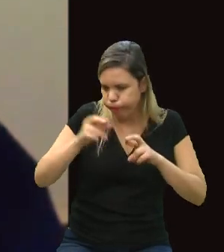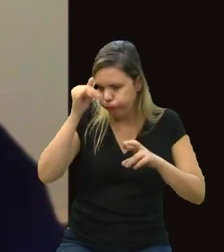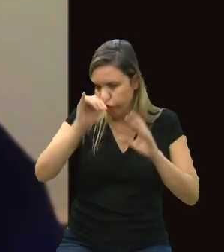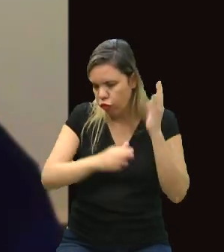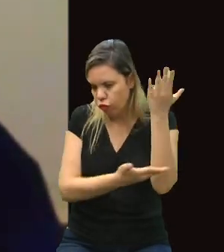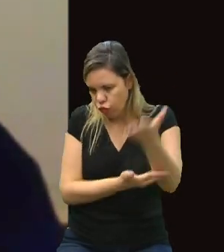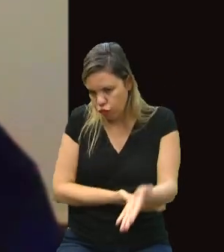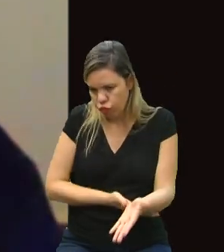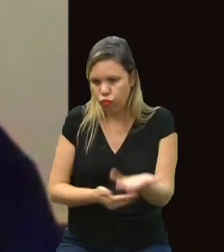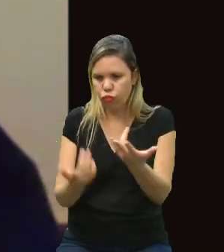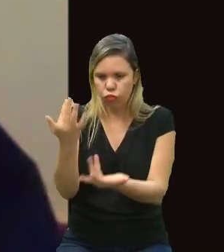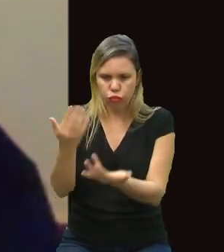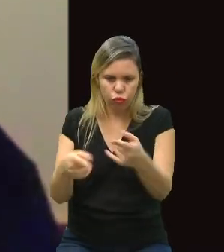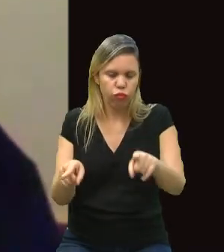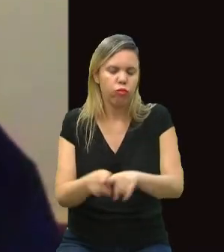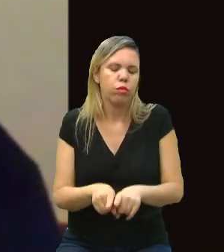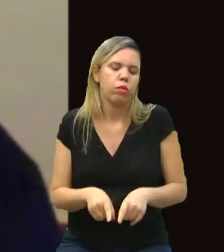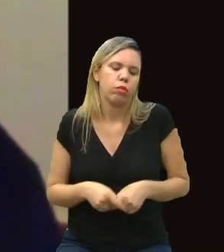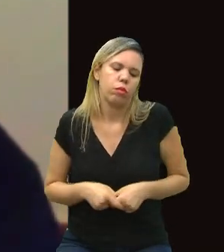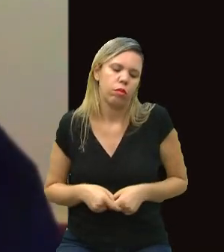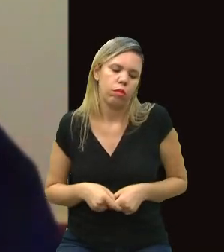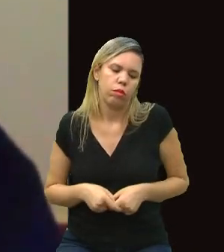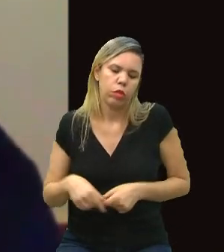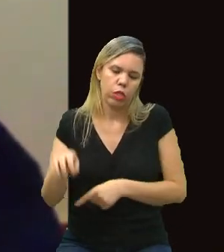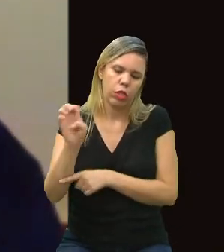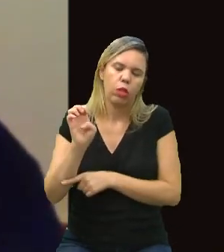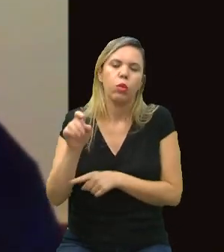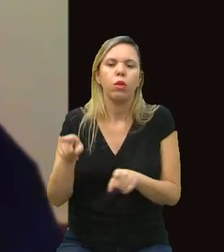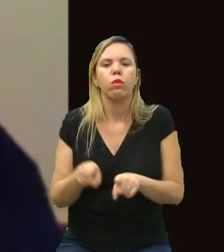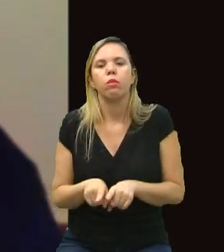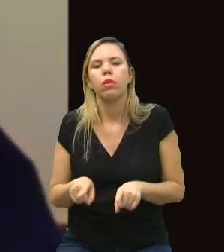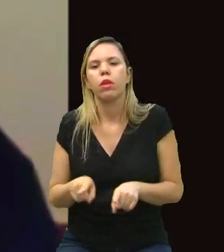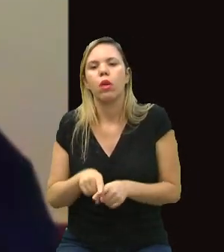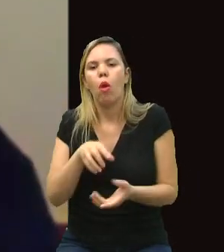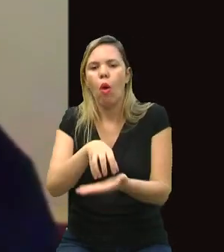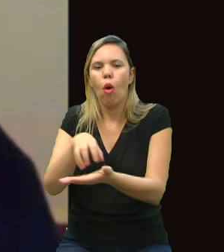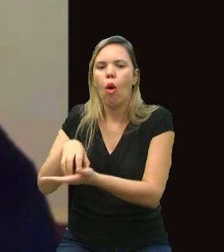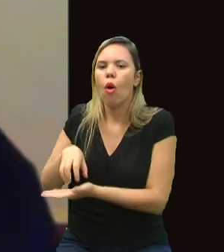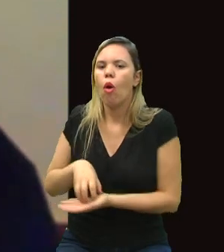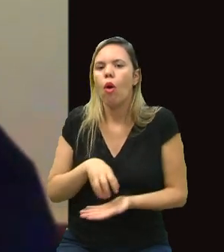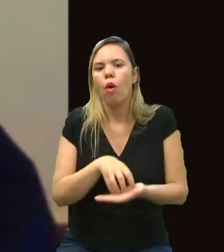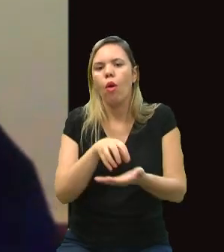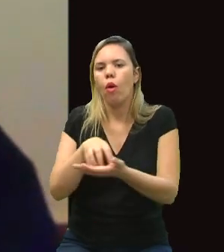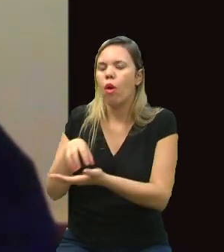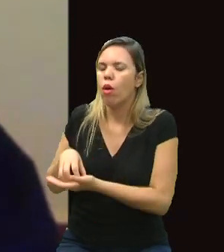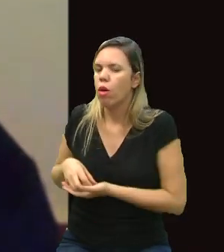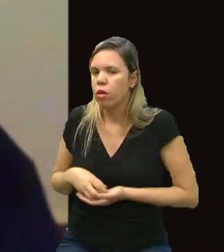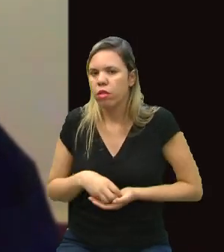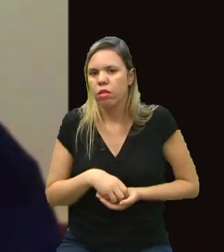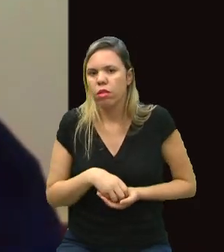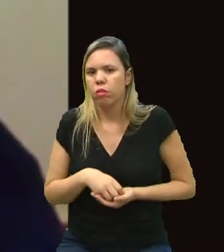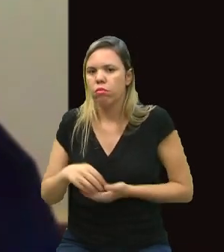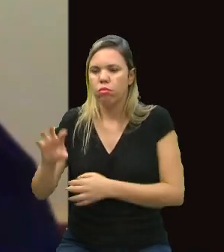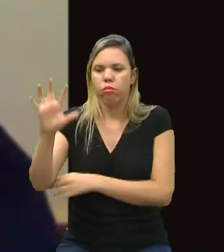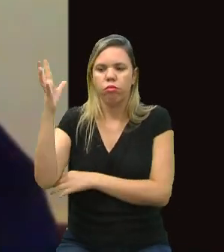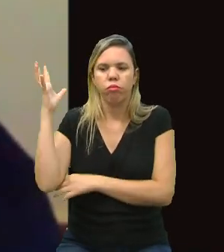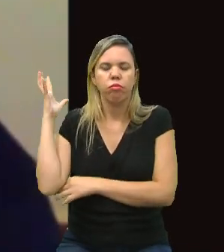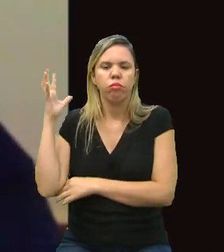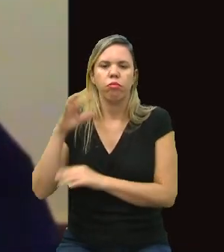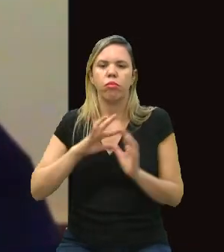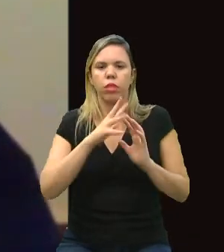estadual, órgãos estaduais de meio ambiente, como a CETESB, no estado de São Paulo. No